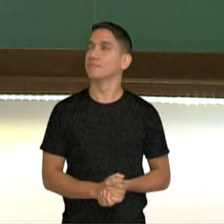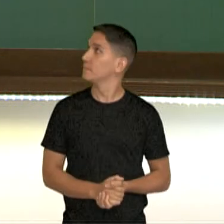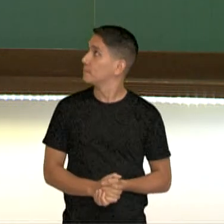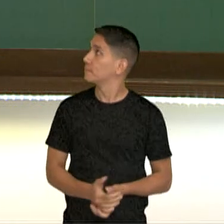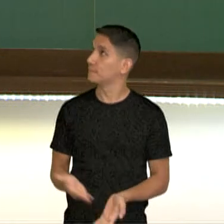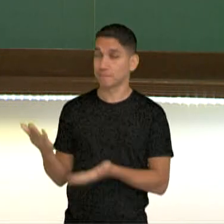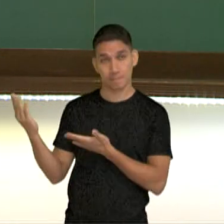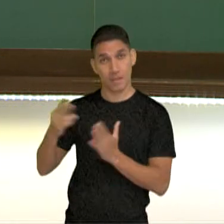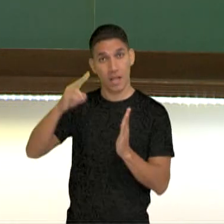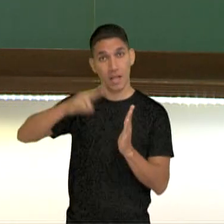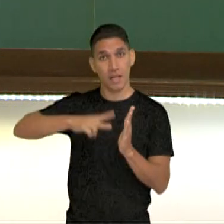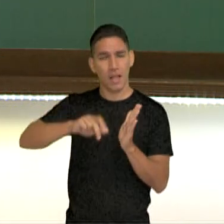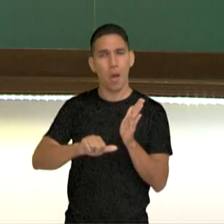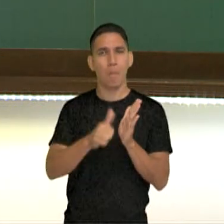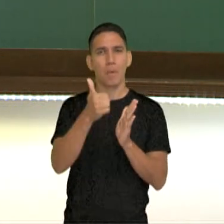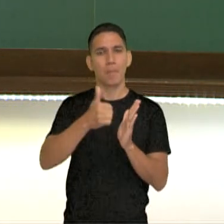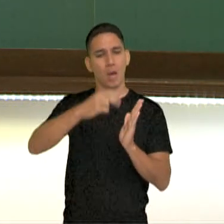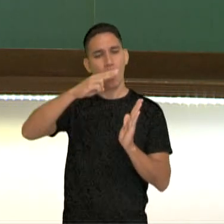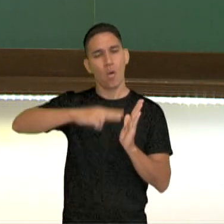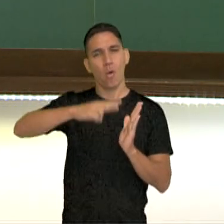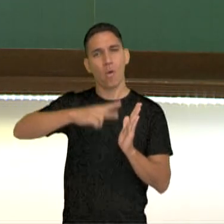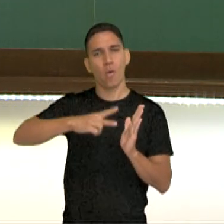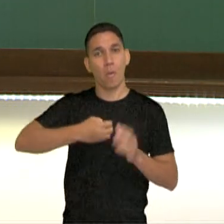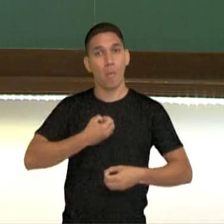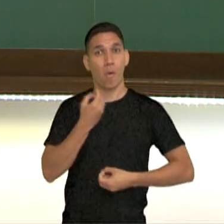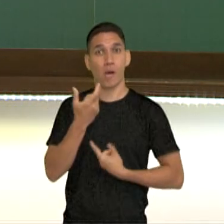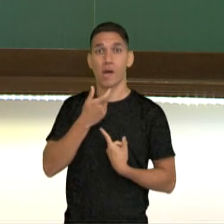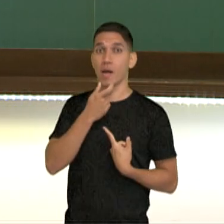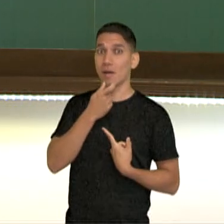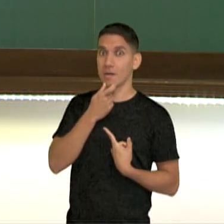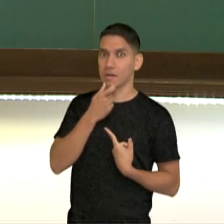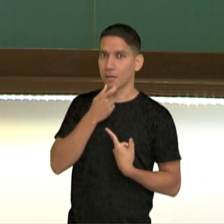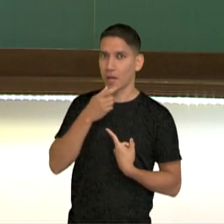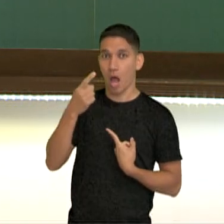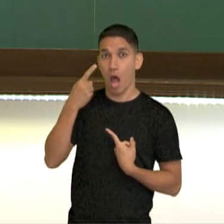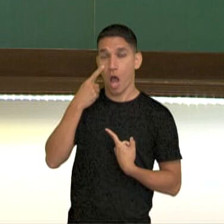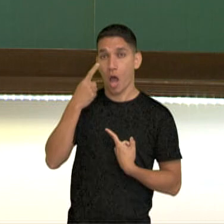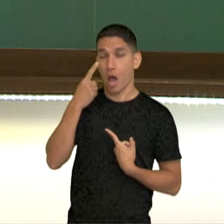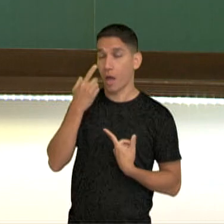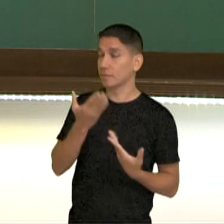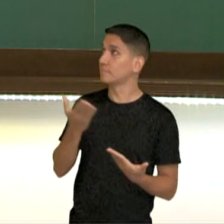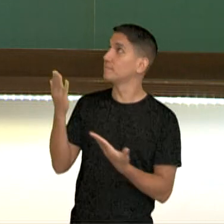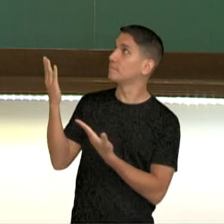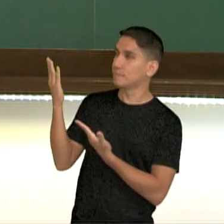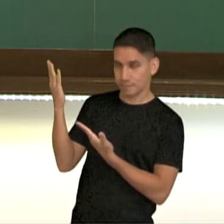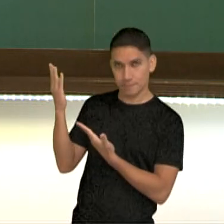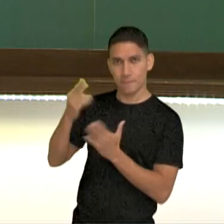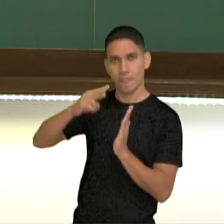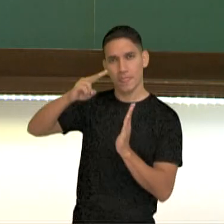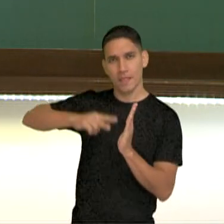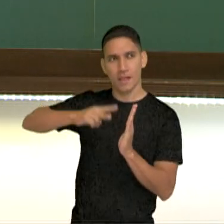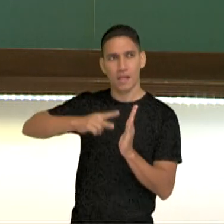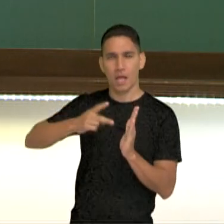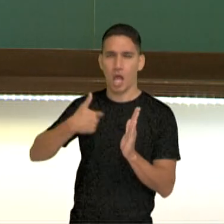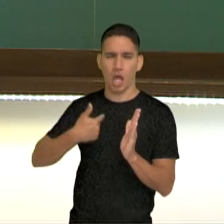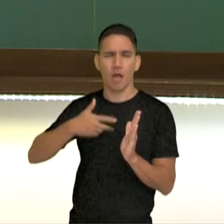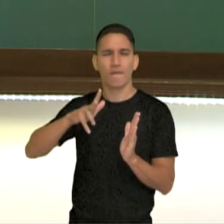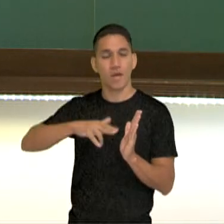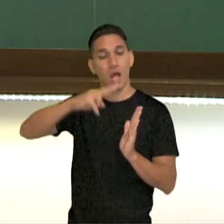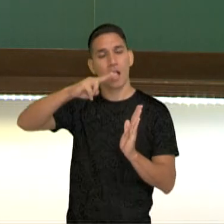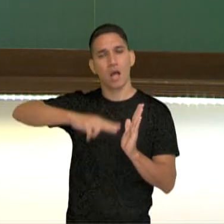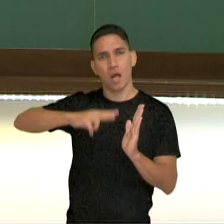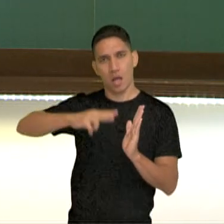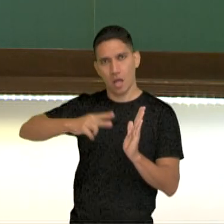Vamos ler o primeiro poema em inglês. Listen the teacher. Ouça a professora. Eu vou fazer a